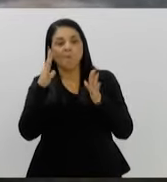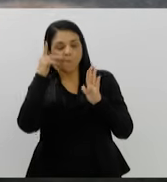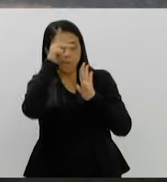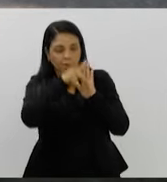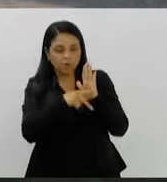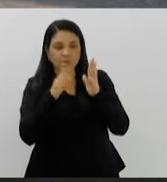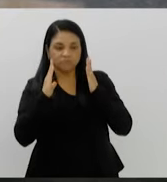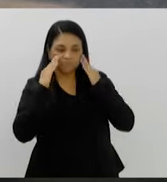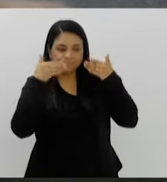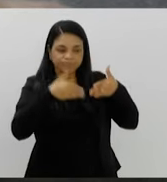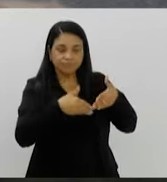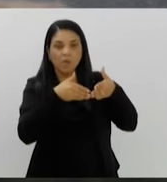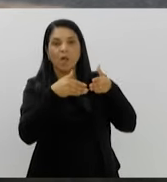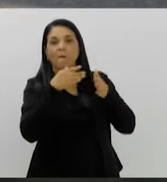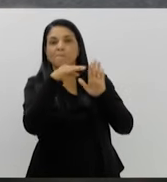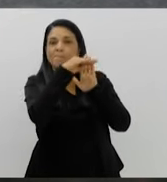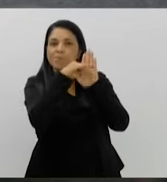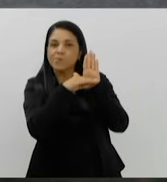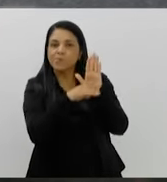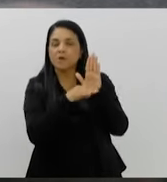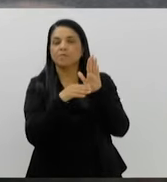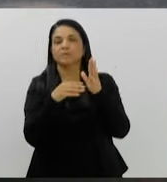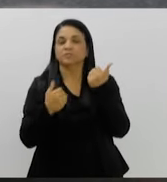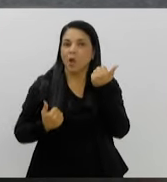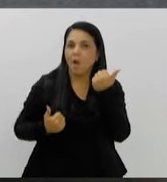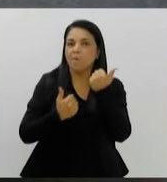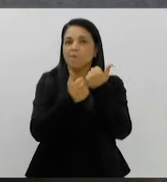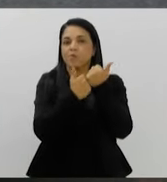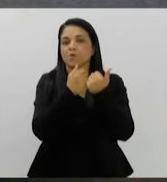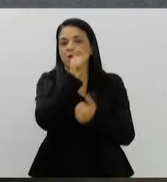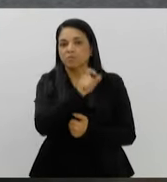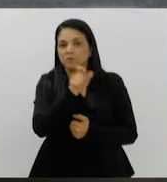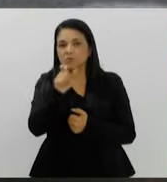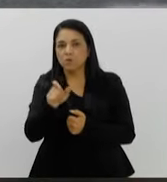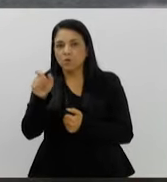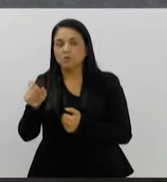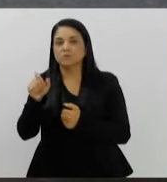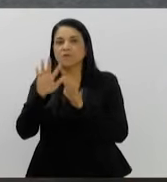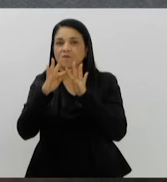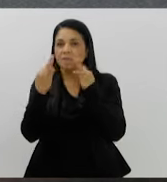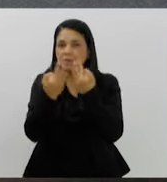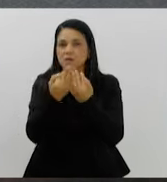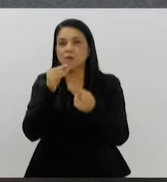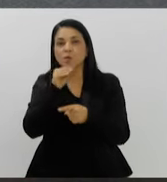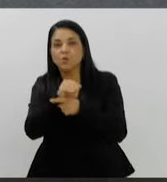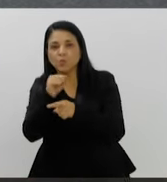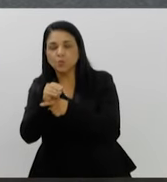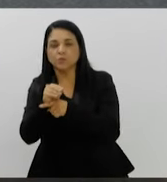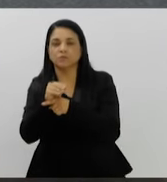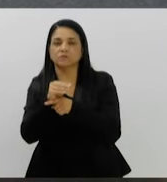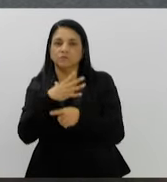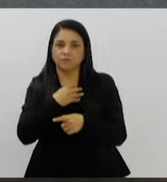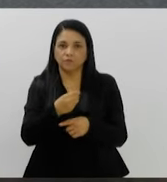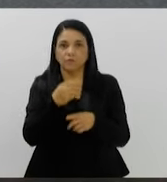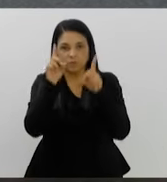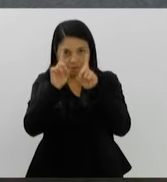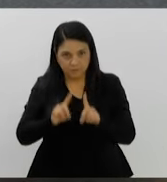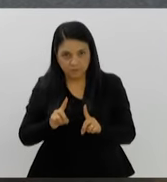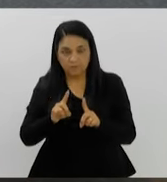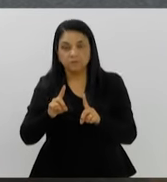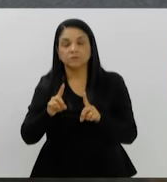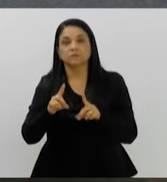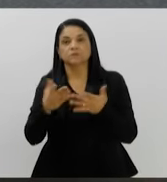de apoio para essas pessoas que estão cuidando e tando nível de ansiedade muito alto aproveito aqui Presidente para falar o controlamento